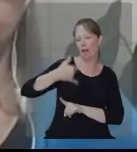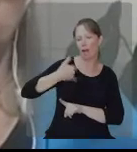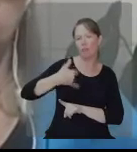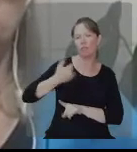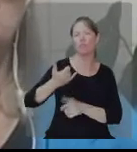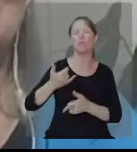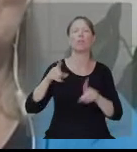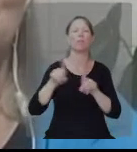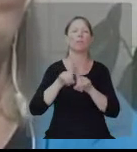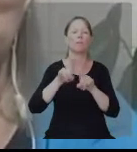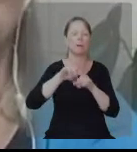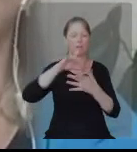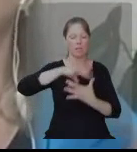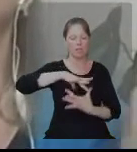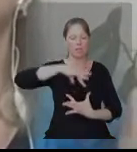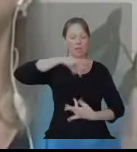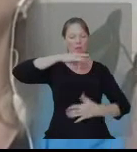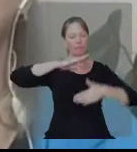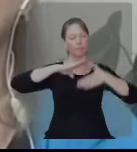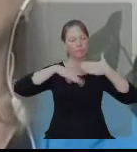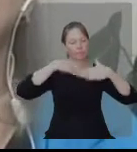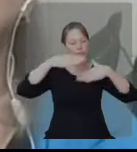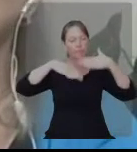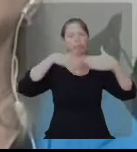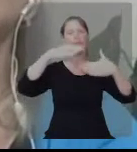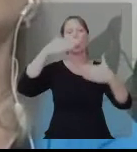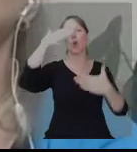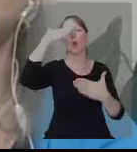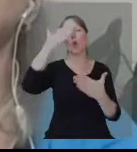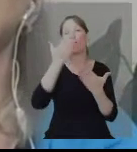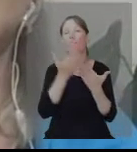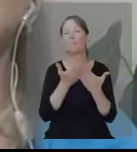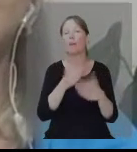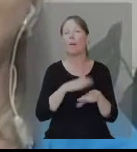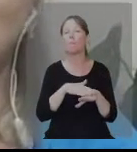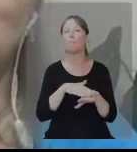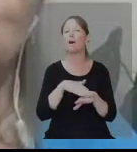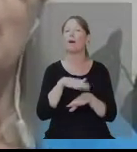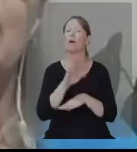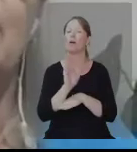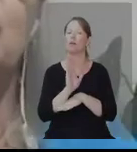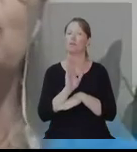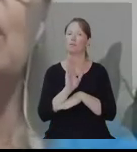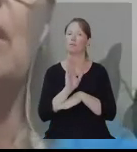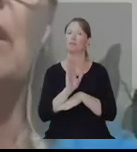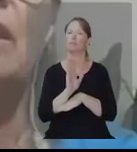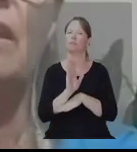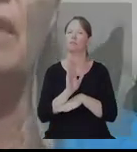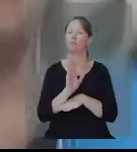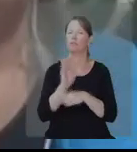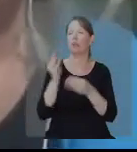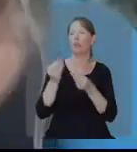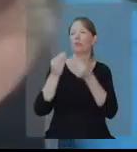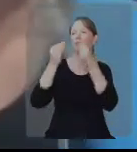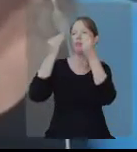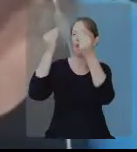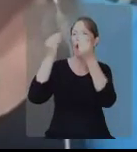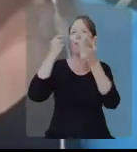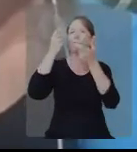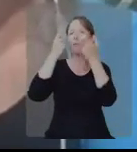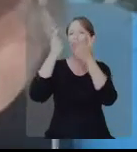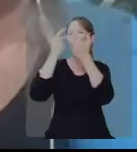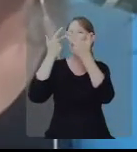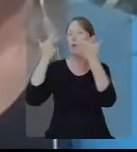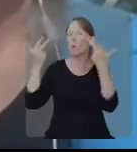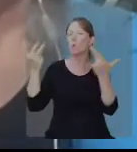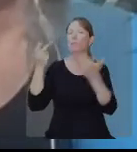a gente vai amadurecendo espiritualmente, a gente vai tendo mais confiança, lançando no colo de Deus toda